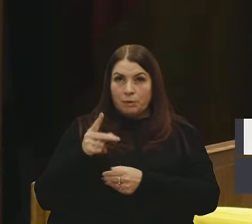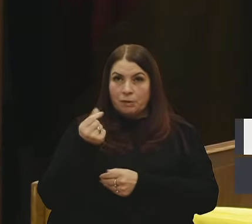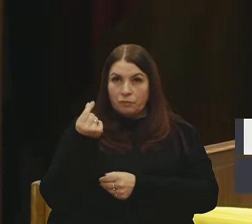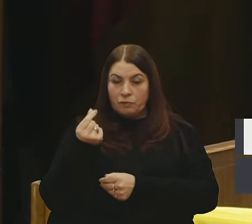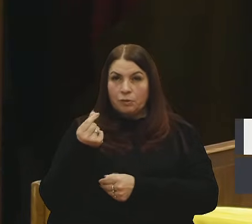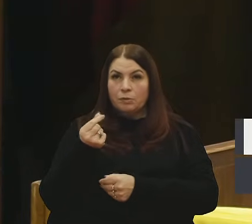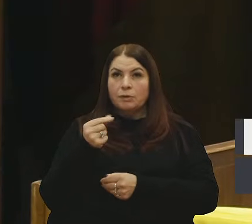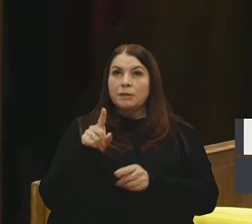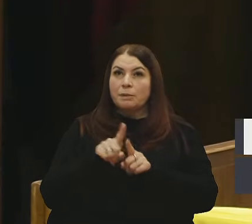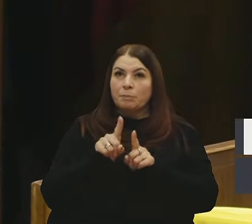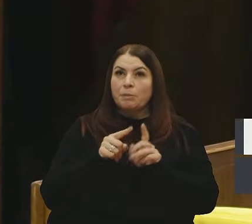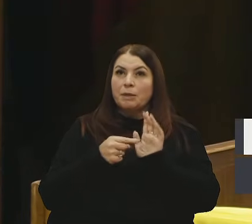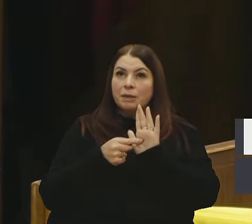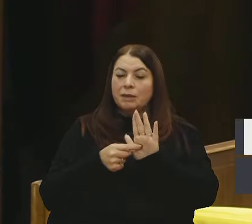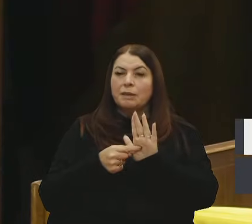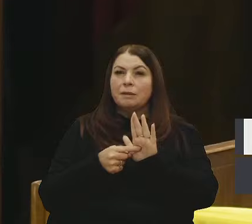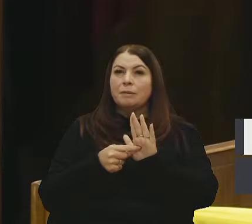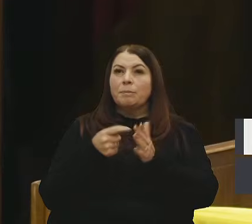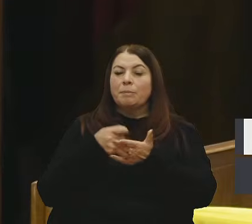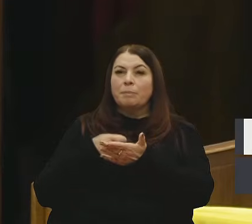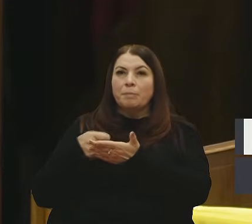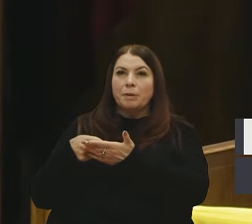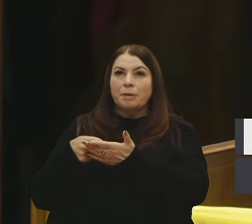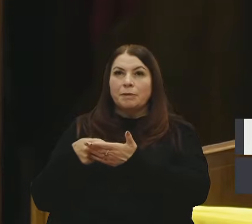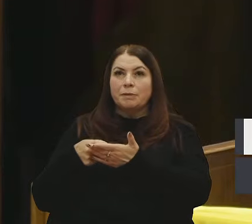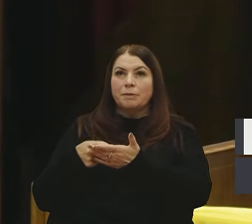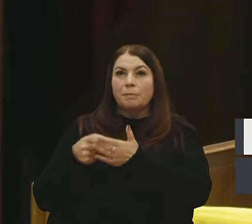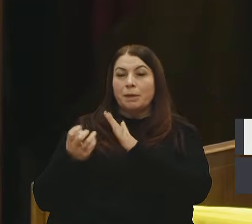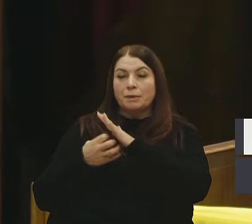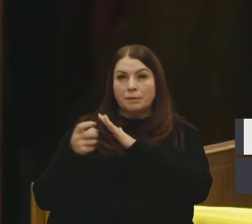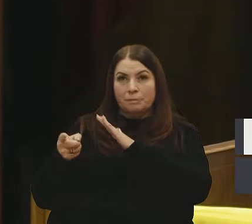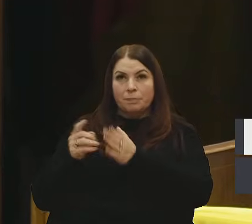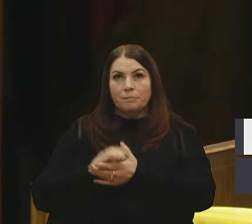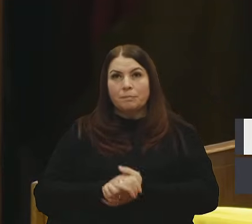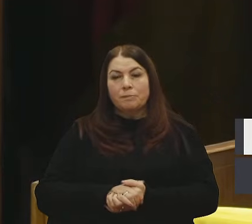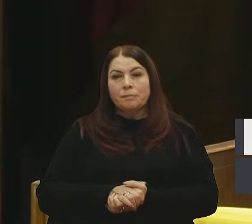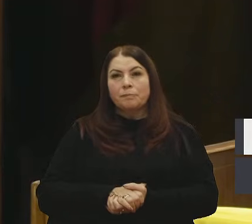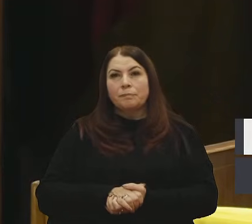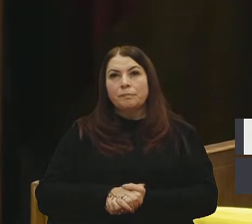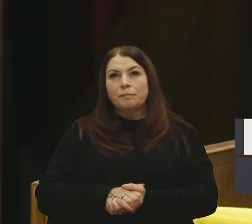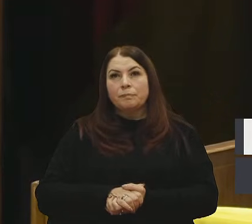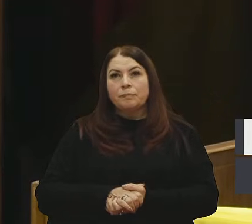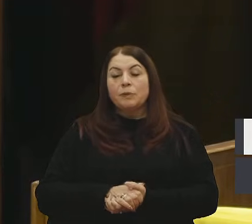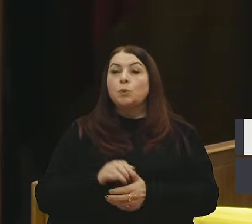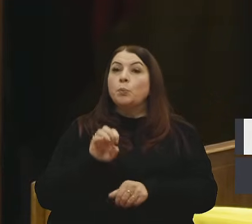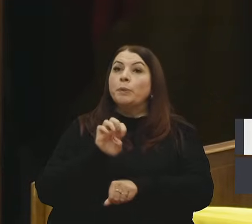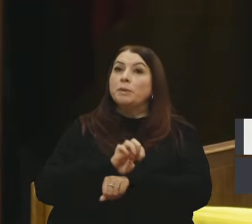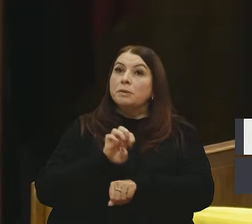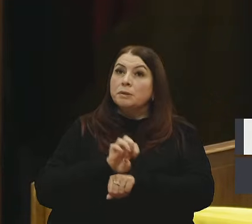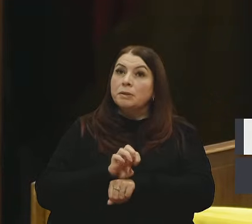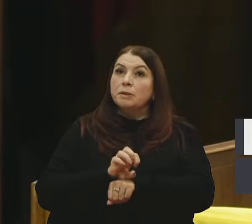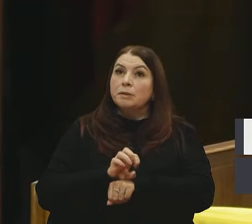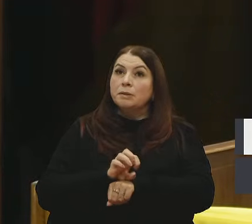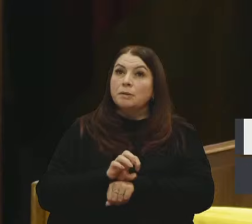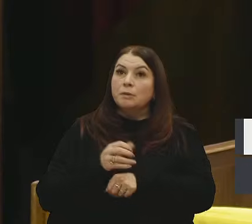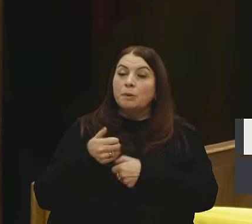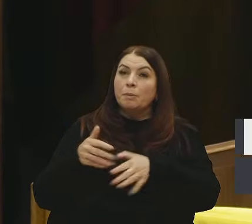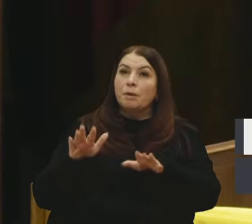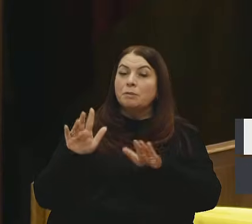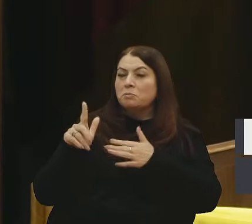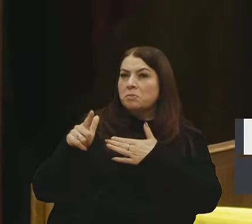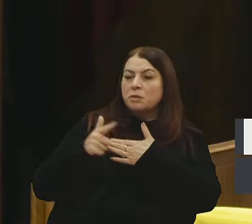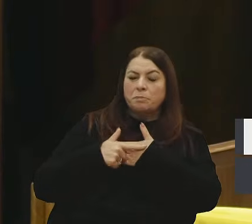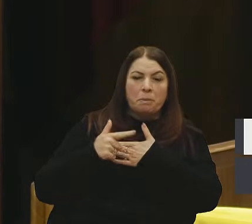valores e da prestação serão pagos pela concessionária. E o Estado está abrindo mão do seu